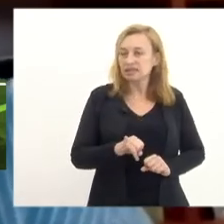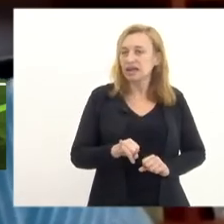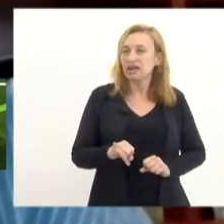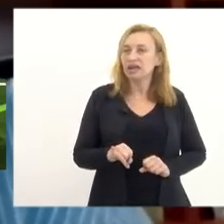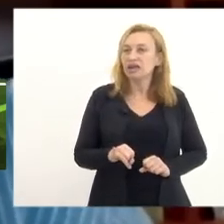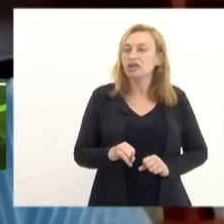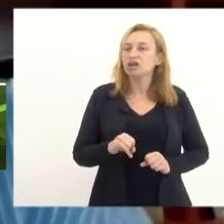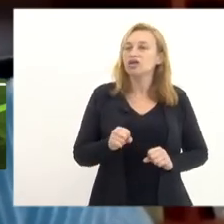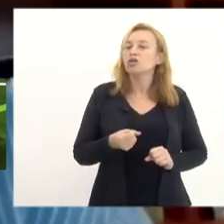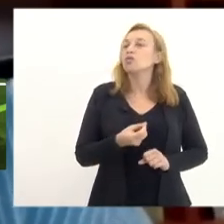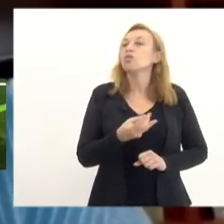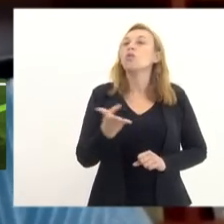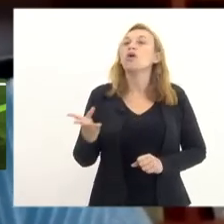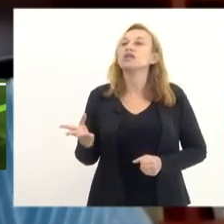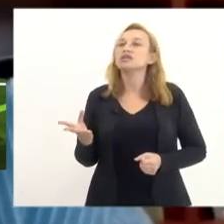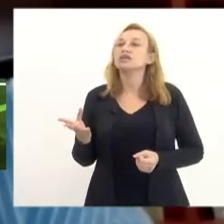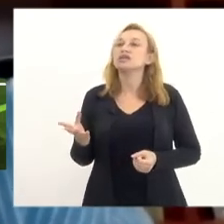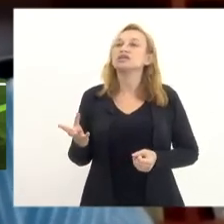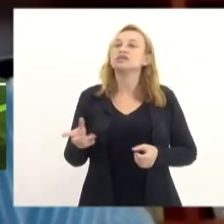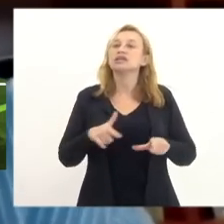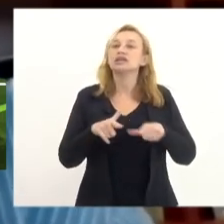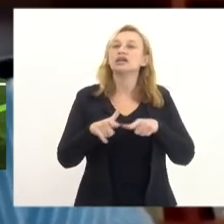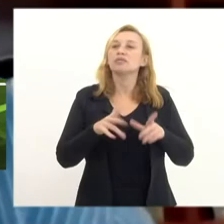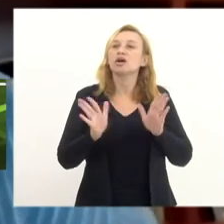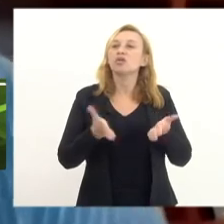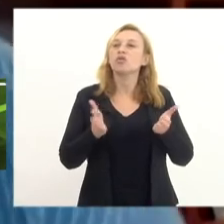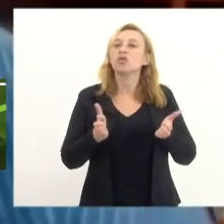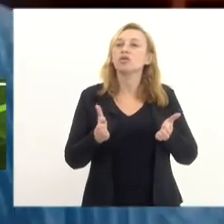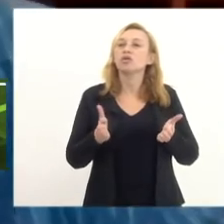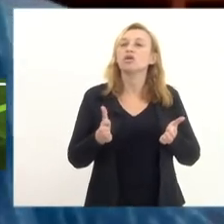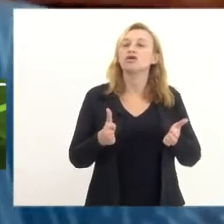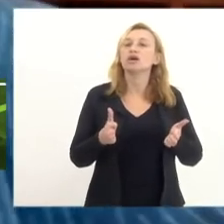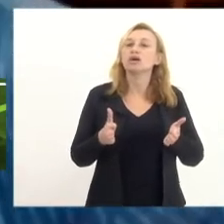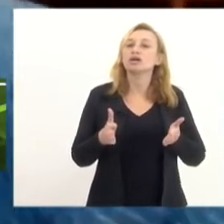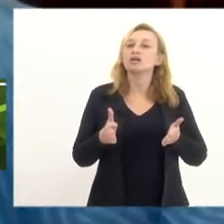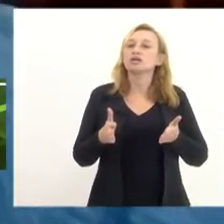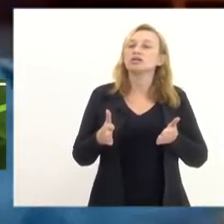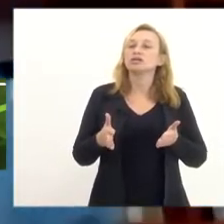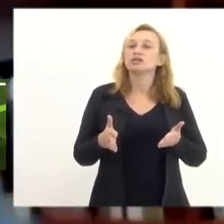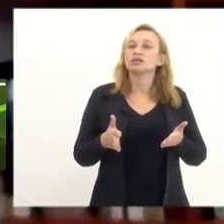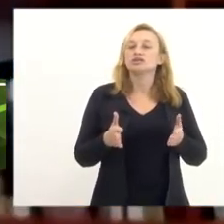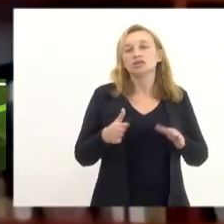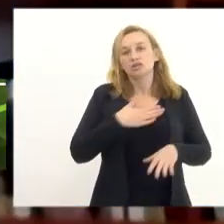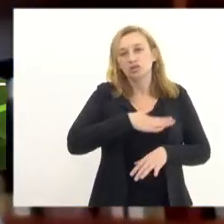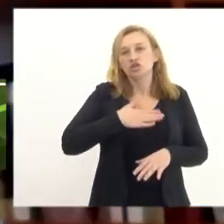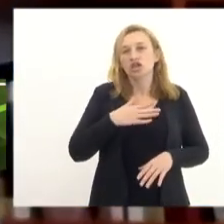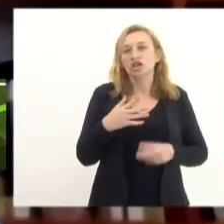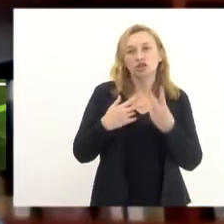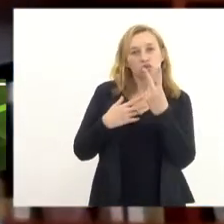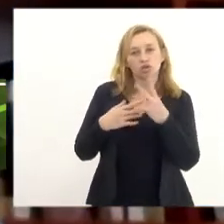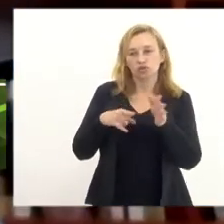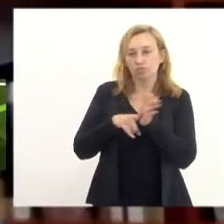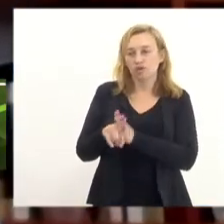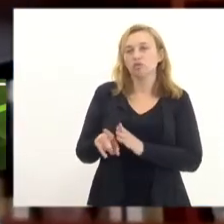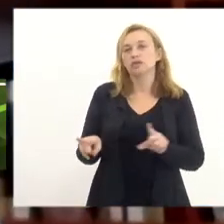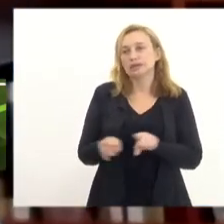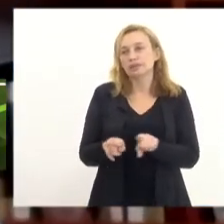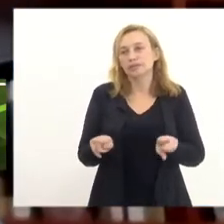elas empregam hoje, qual é a perspectiva de geração de emprego. E eu gostaria também de duas perguntas aí